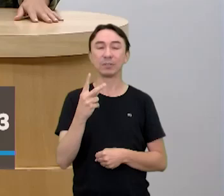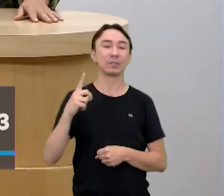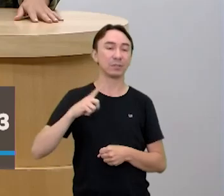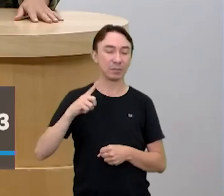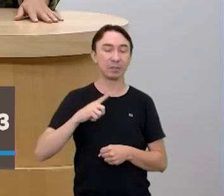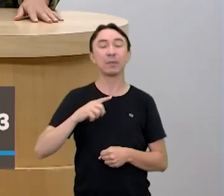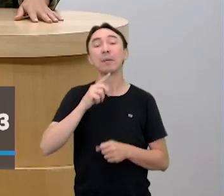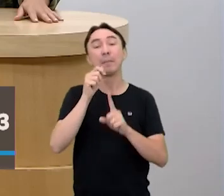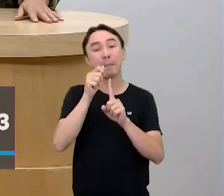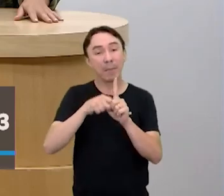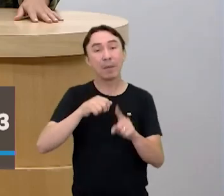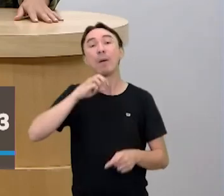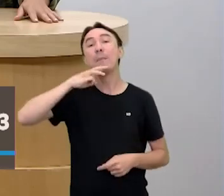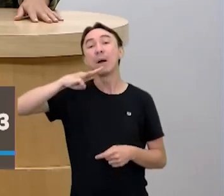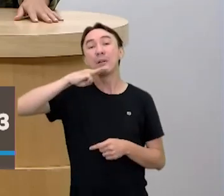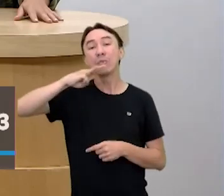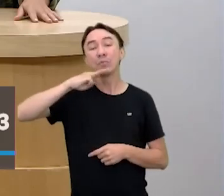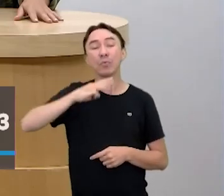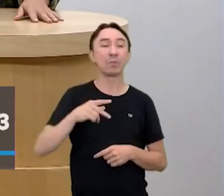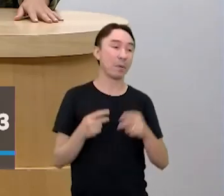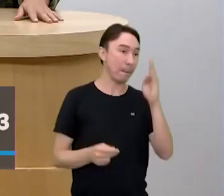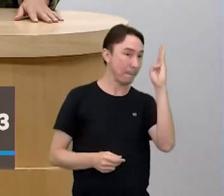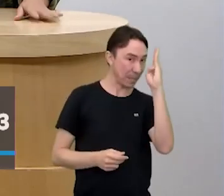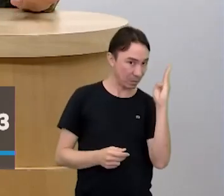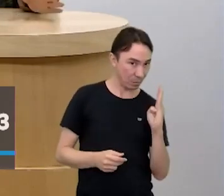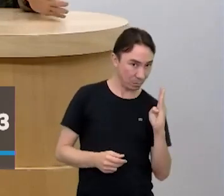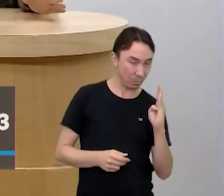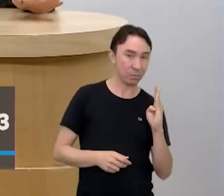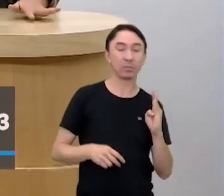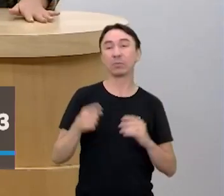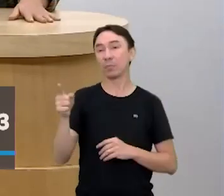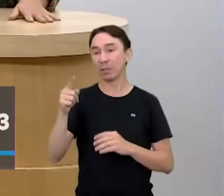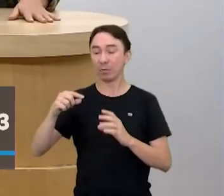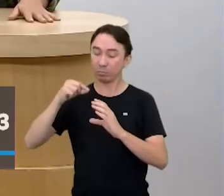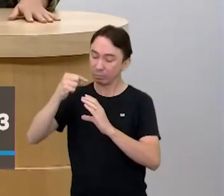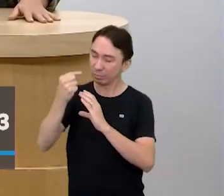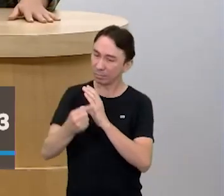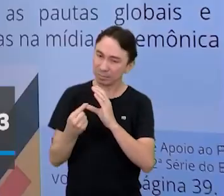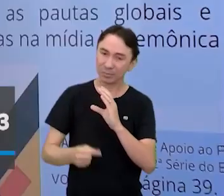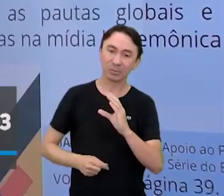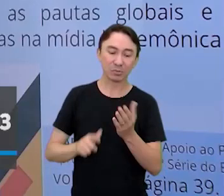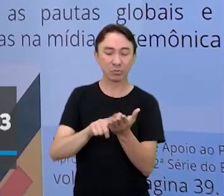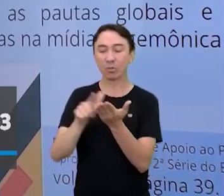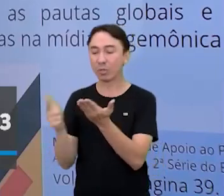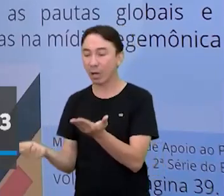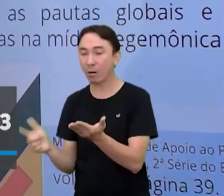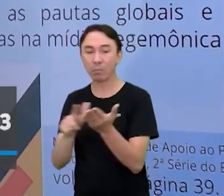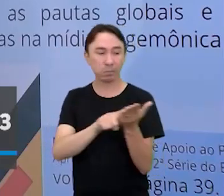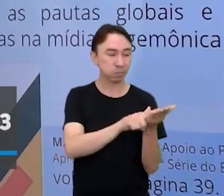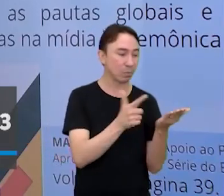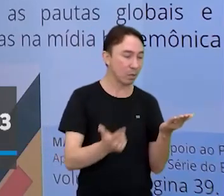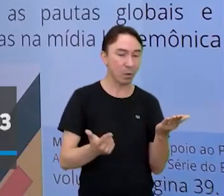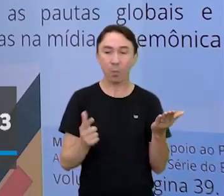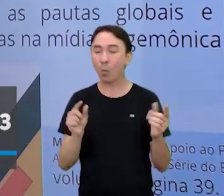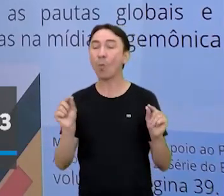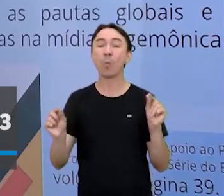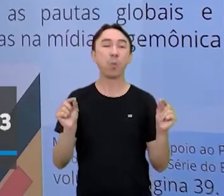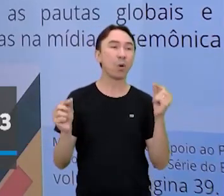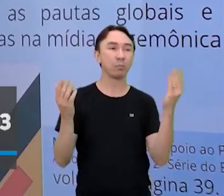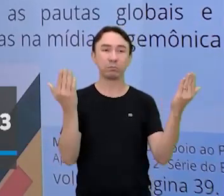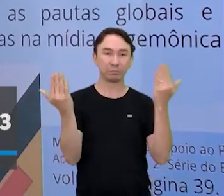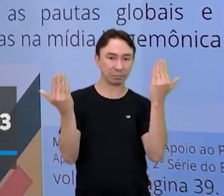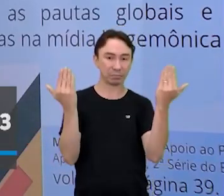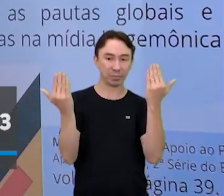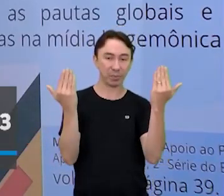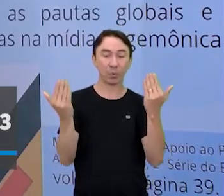Brasil e nos jornais de março de 2022 no mundo. Do mundo. E hoje eu vou trazer